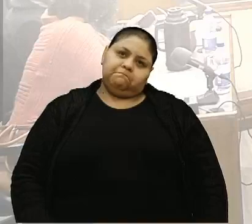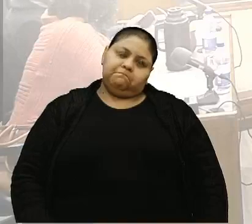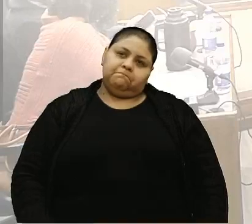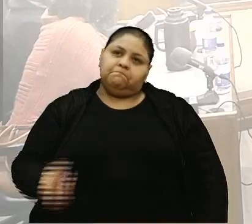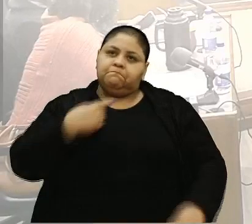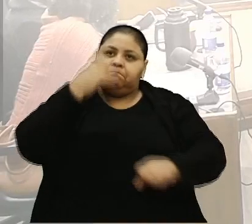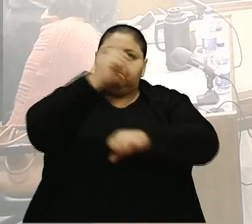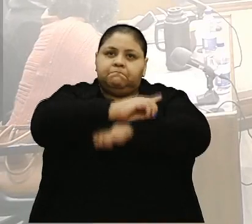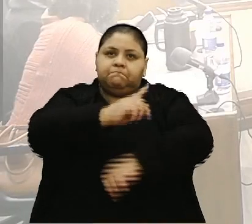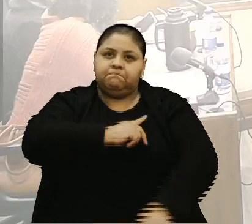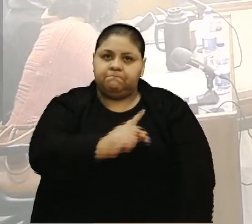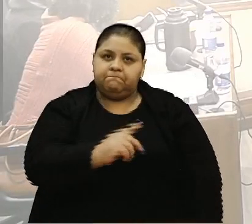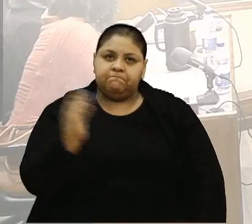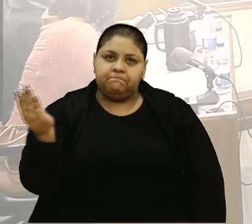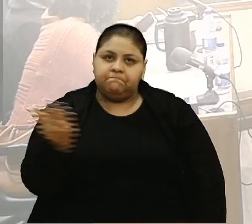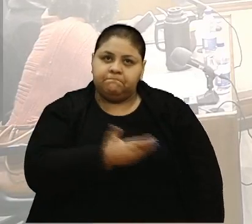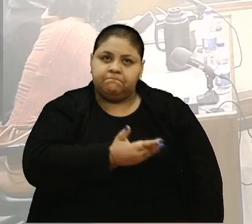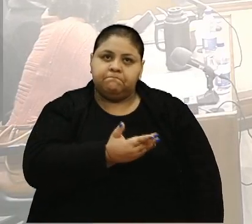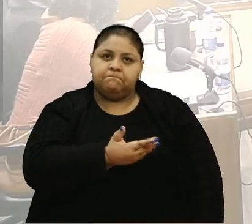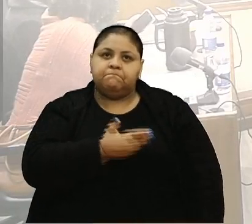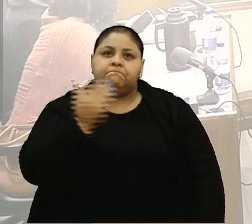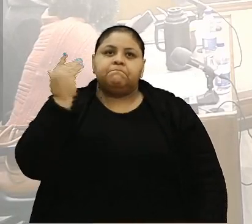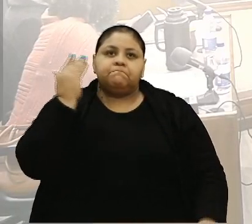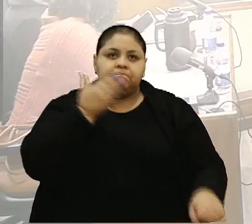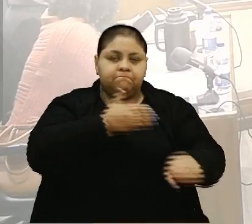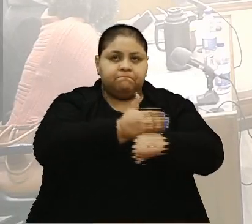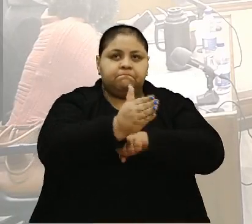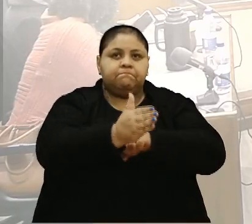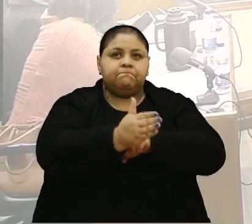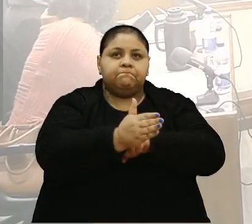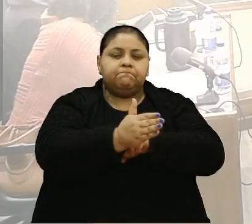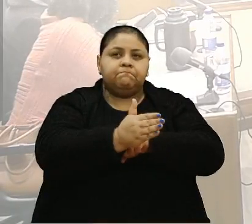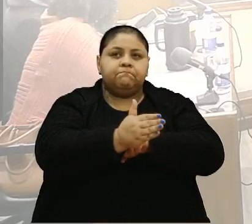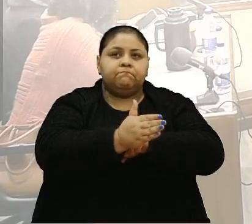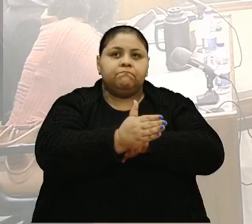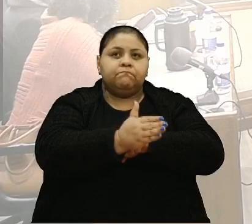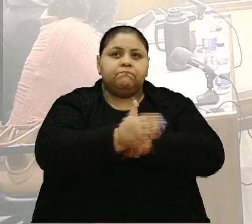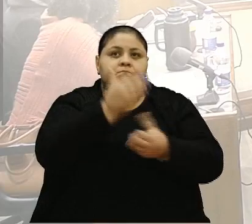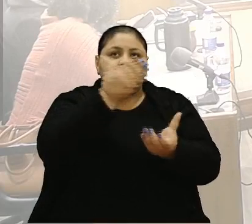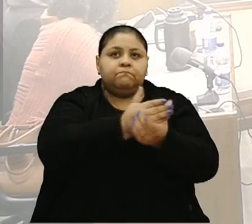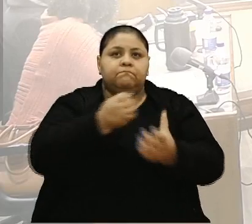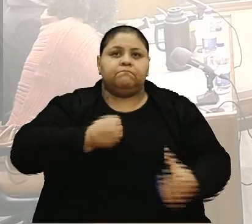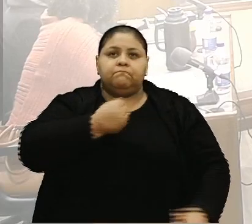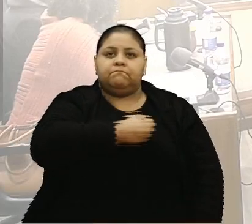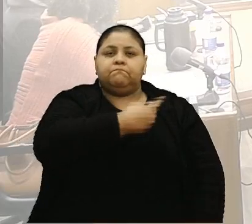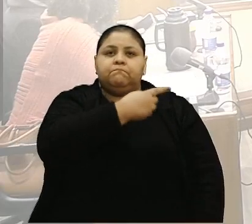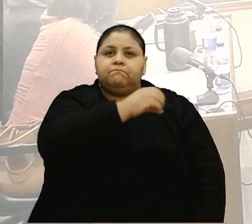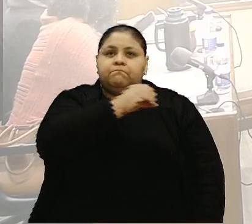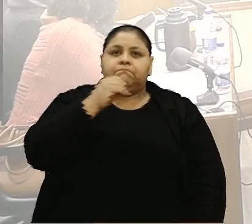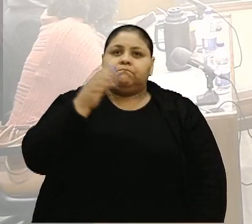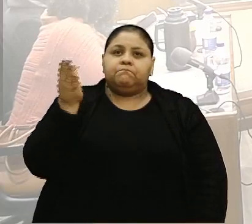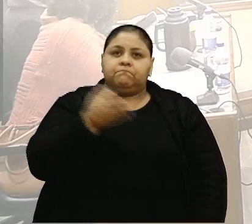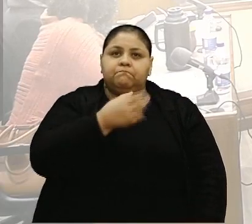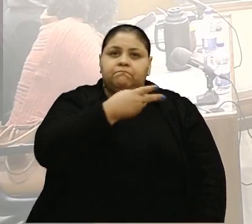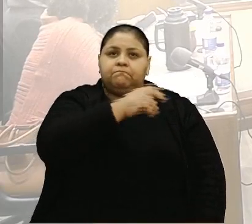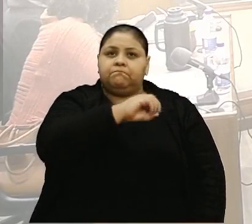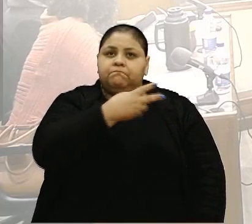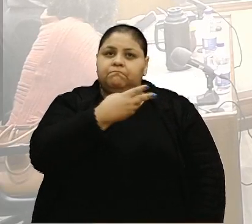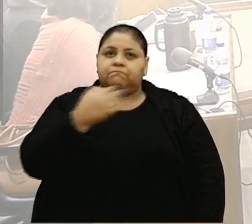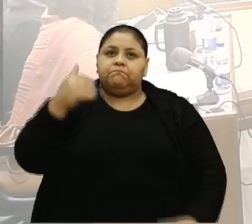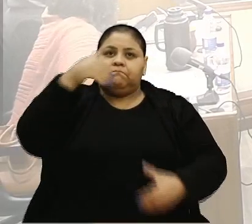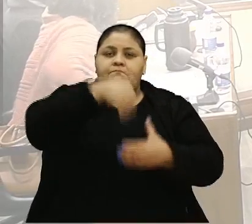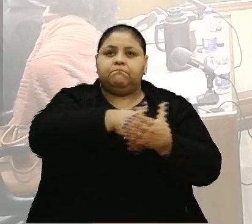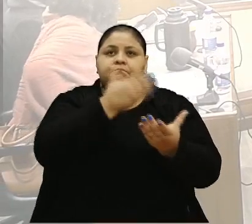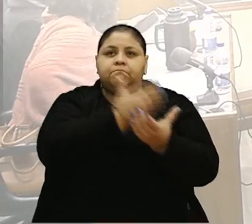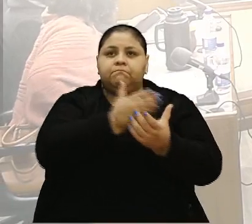Bom dia, presidente. Parecer é favorável ao processo número 100/2024, contendo o projeto de